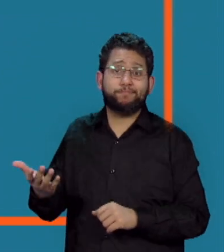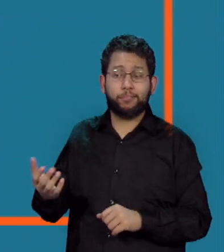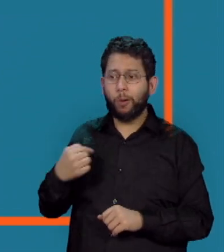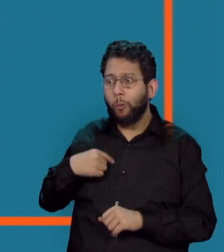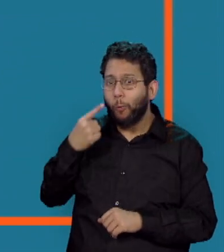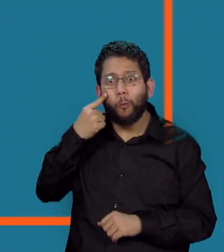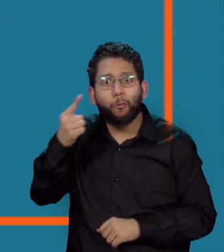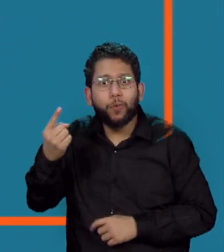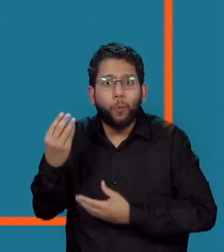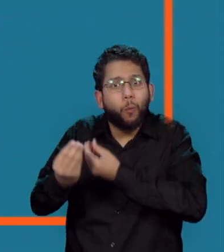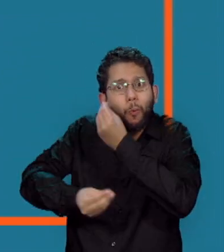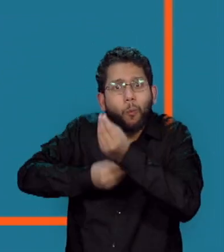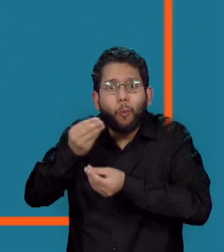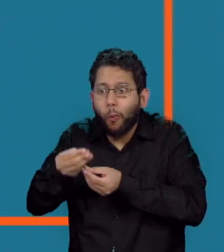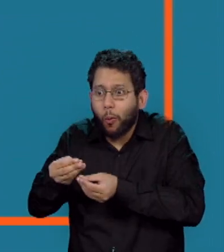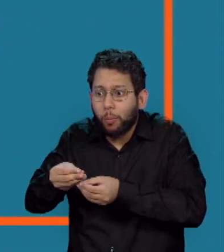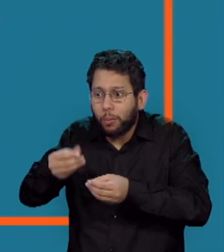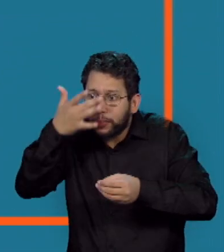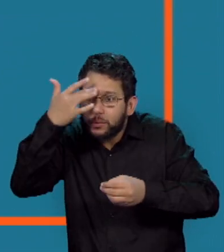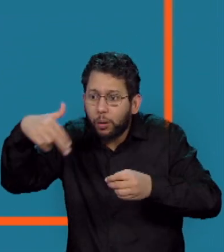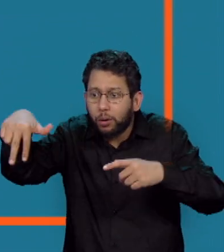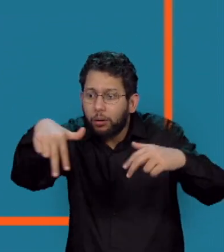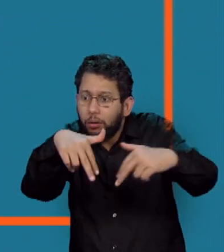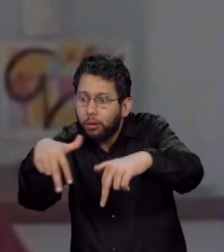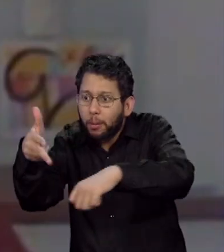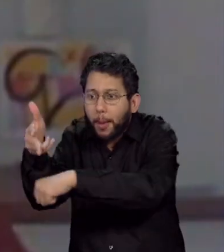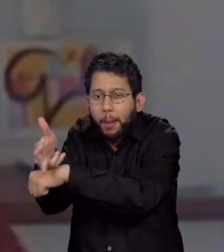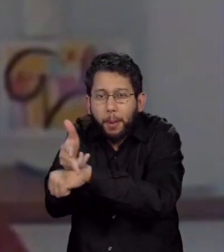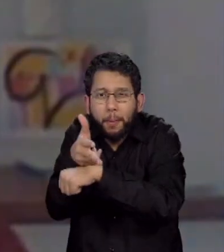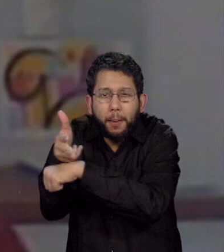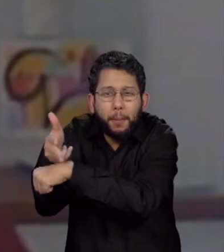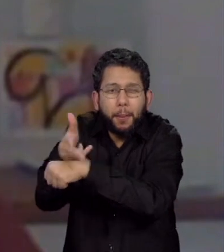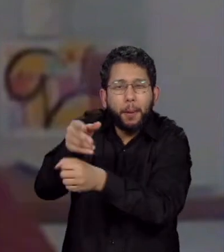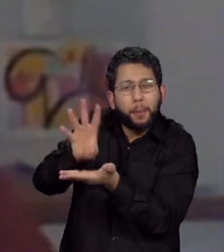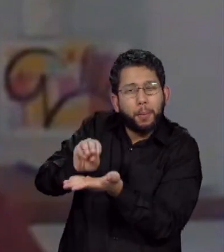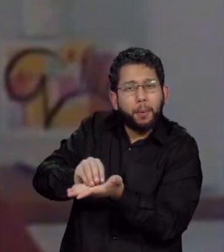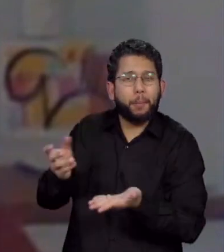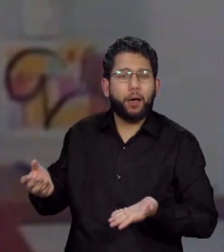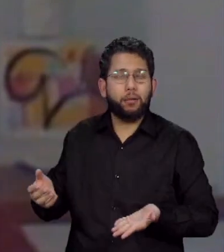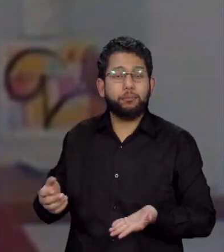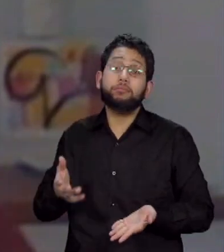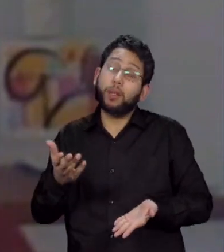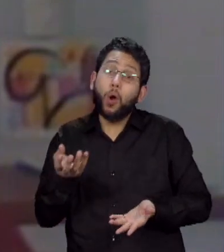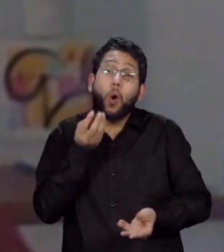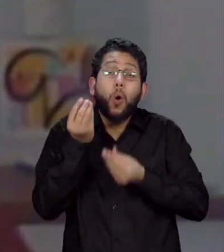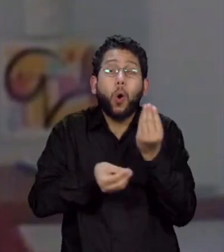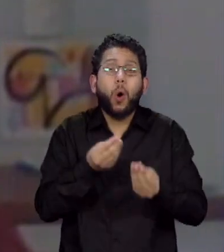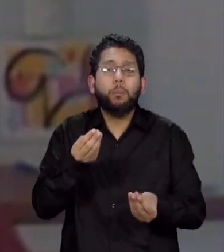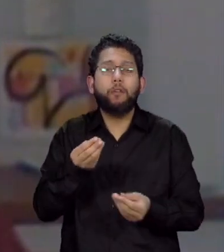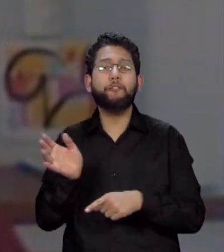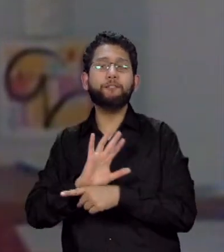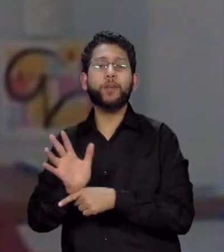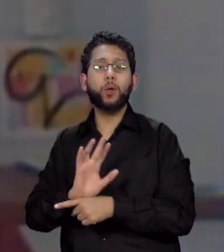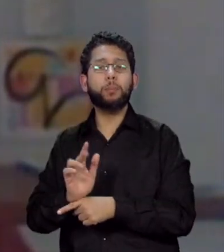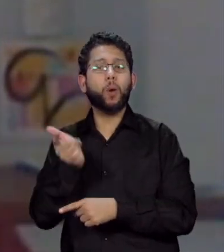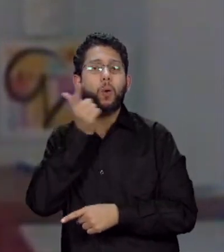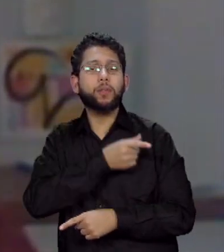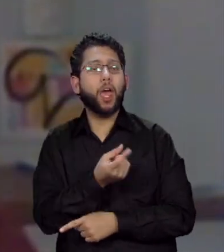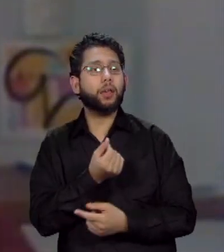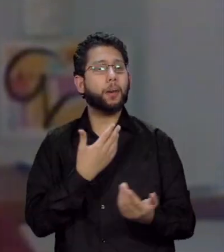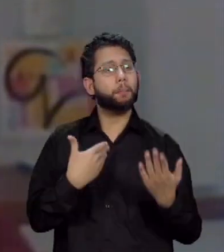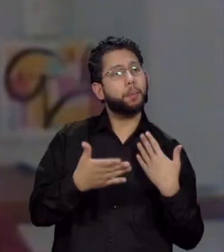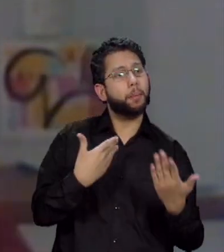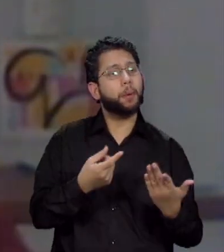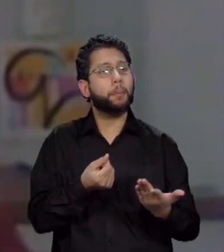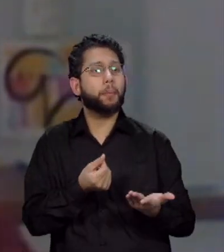como é que se faz filmes no país. Como é que se levanta recursos para se fazer um filme no país? Quais são